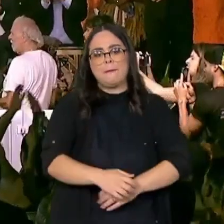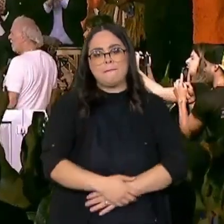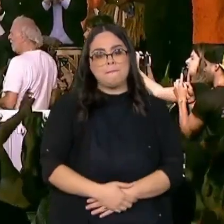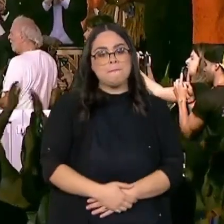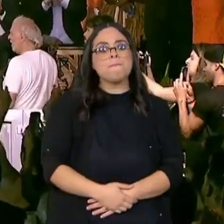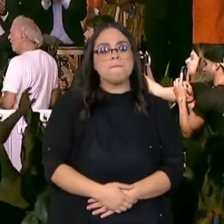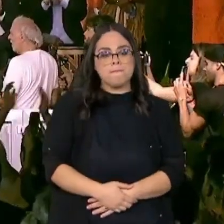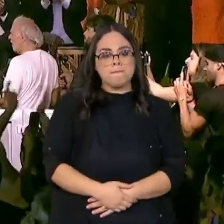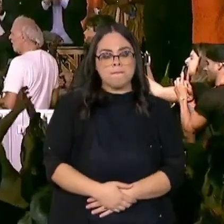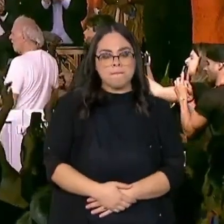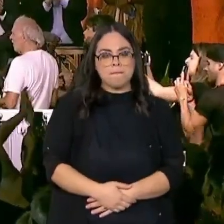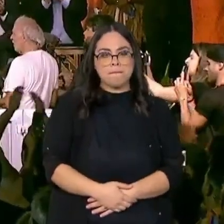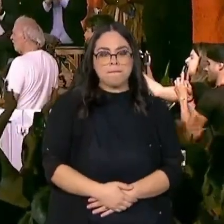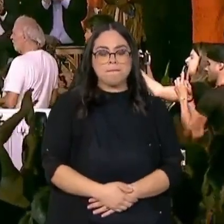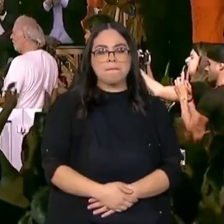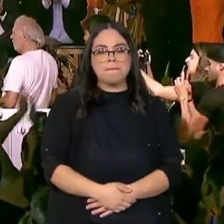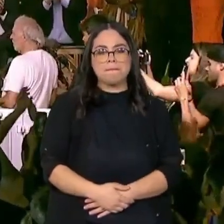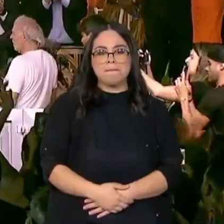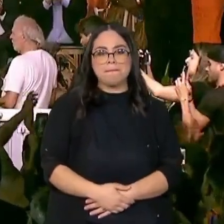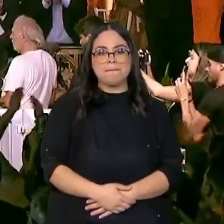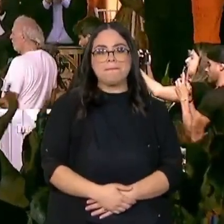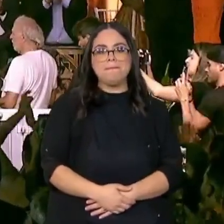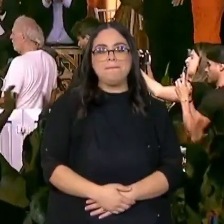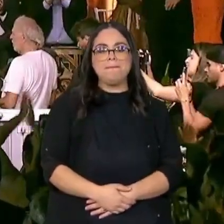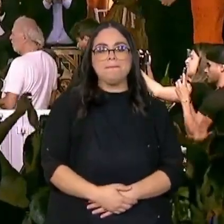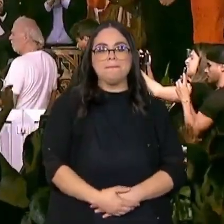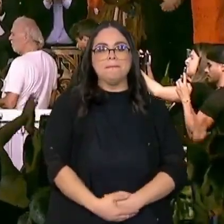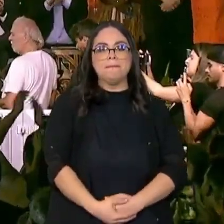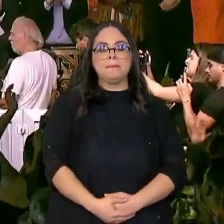é importante.